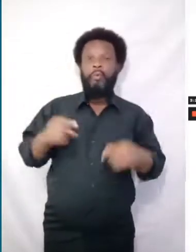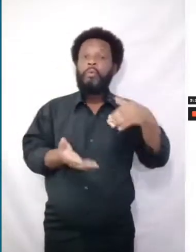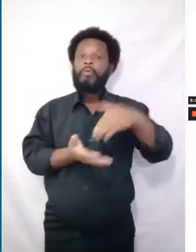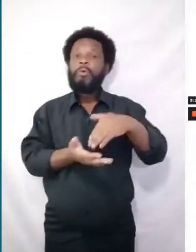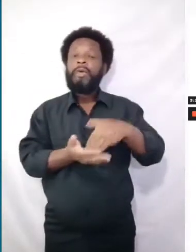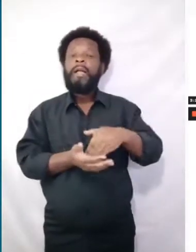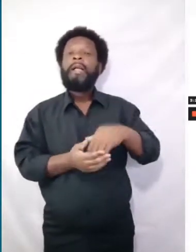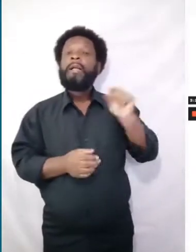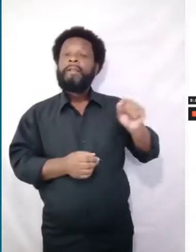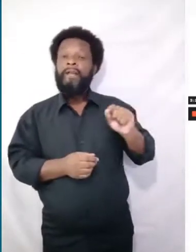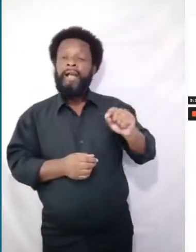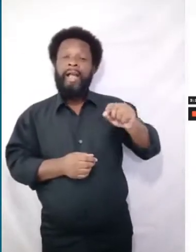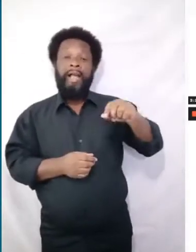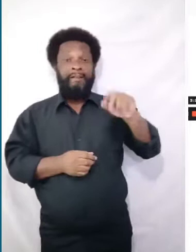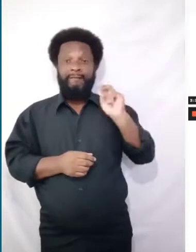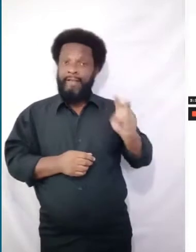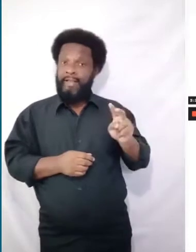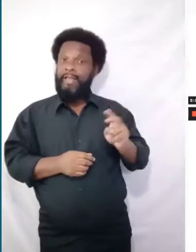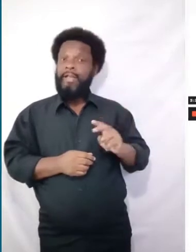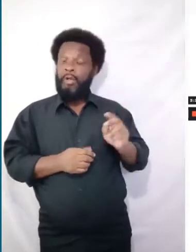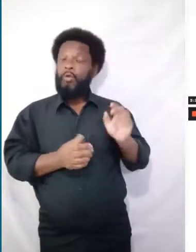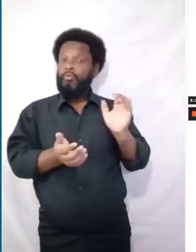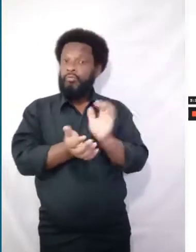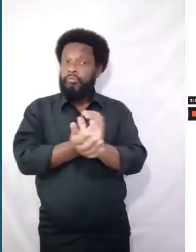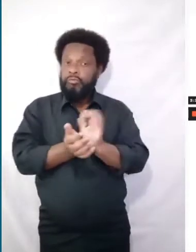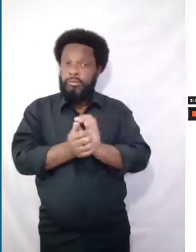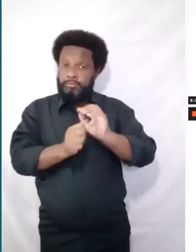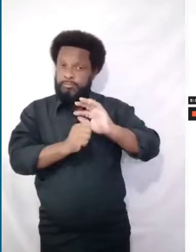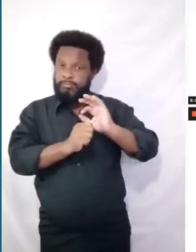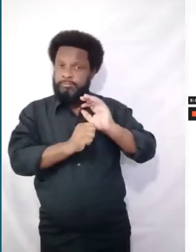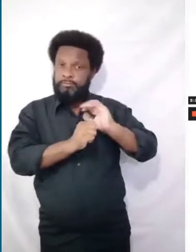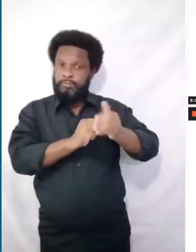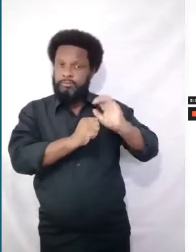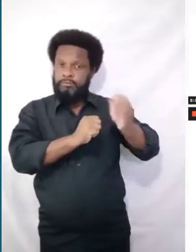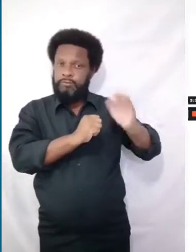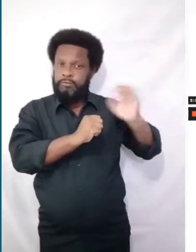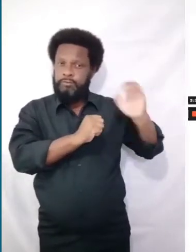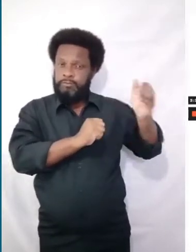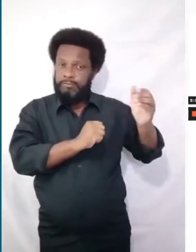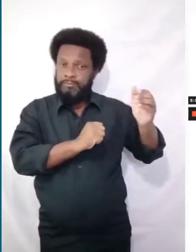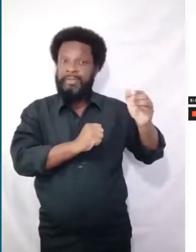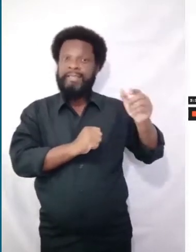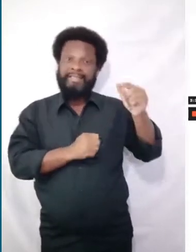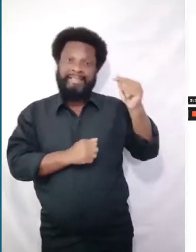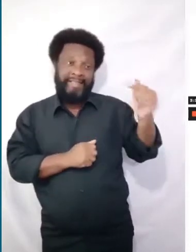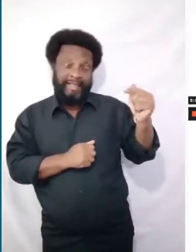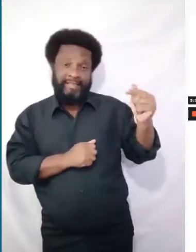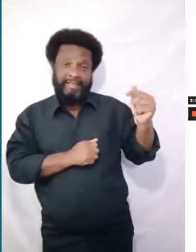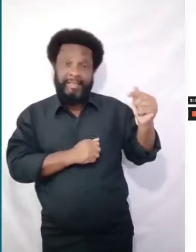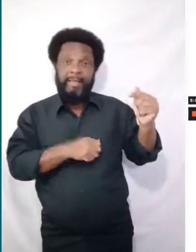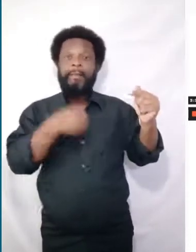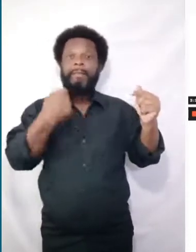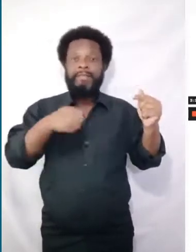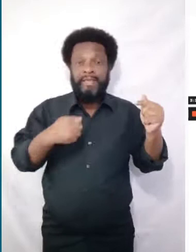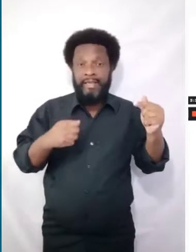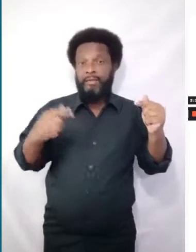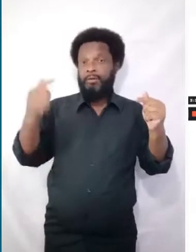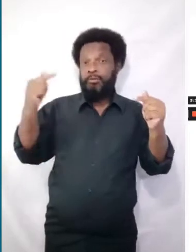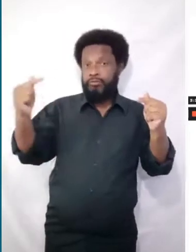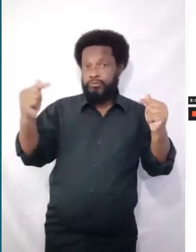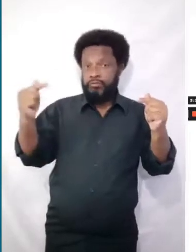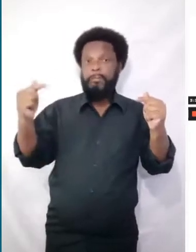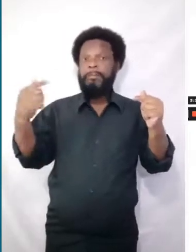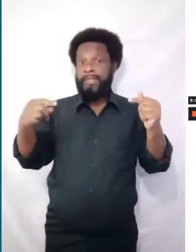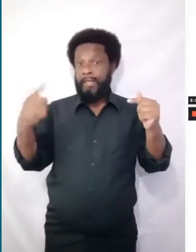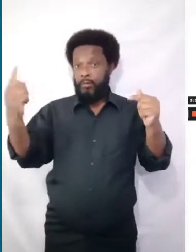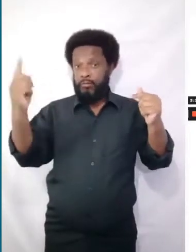A fórmula estrutural. Por último, HCl, que é o ácido clorídrico, Hidrogênio, grupo 1, 1 elétron na camada de valência. Cloro, grupo 17, 7 elétrons